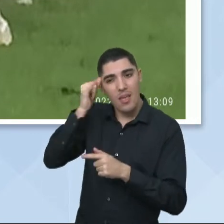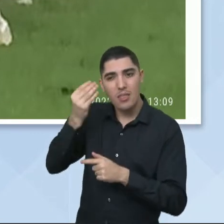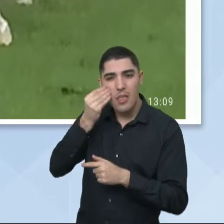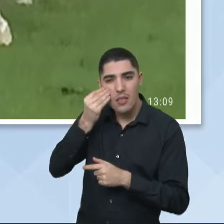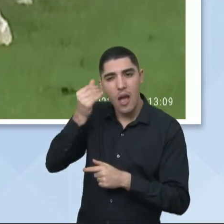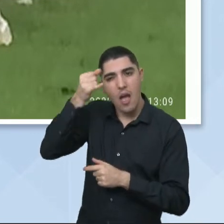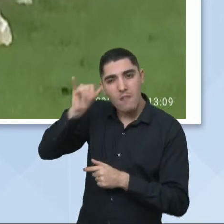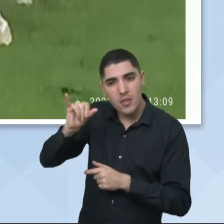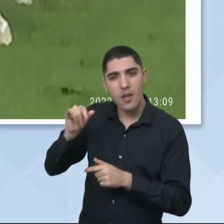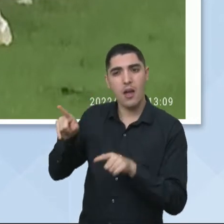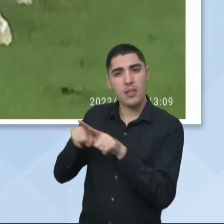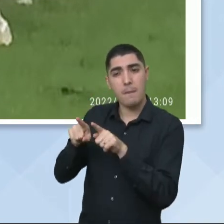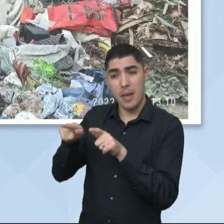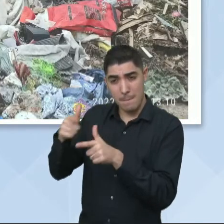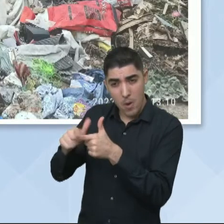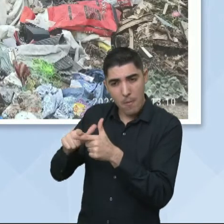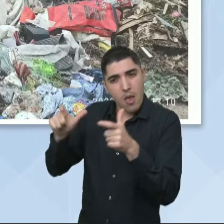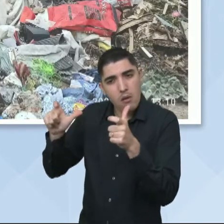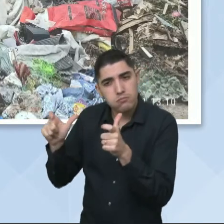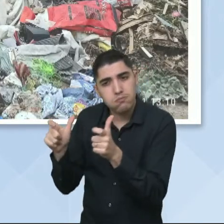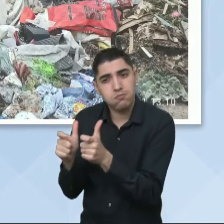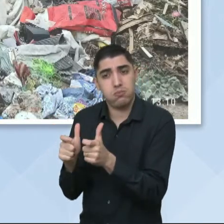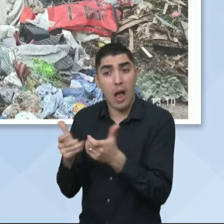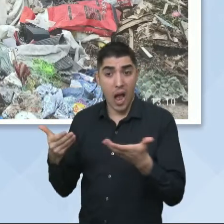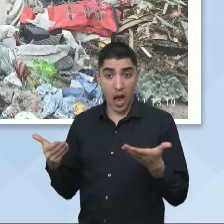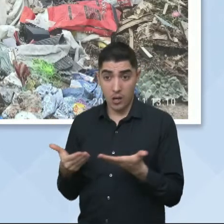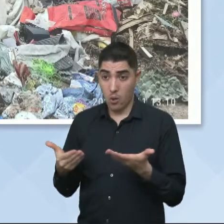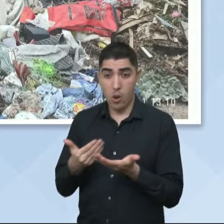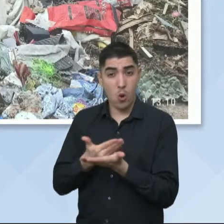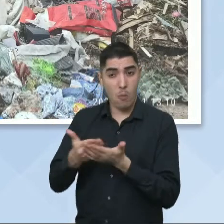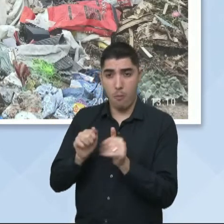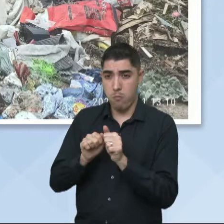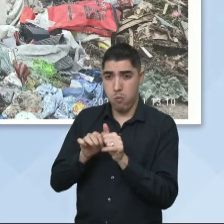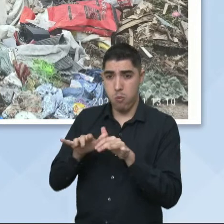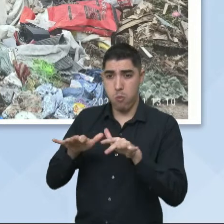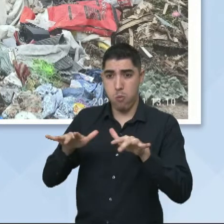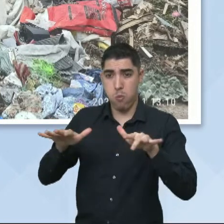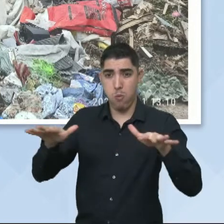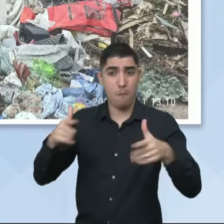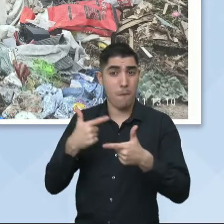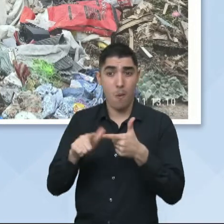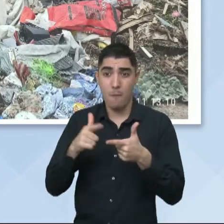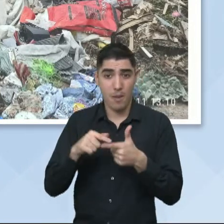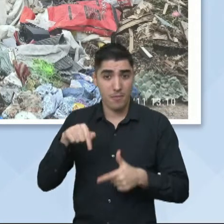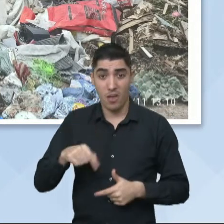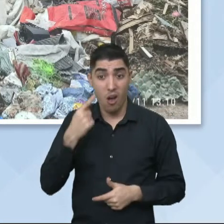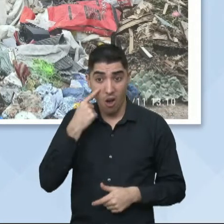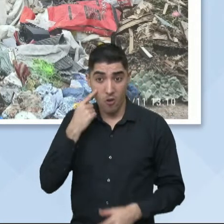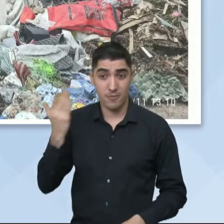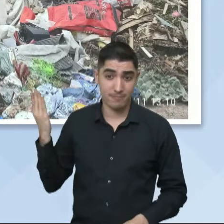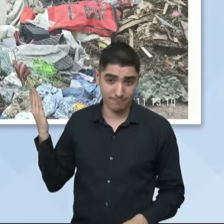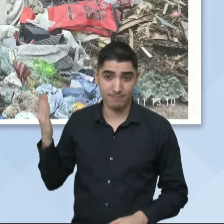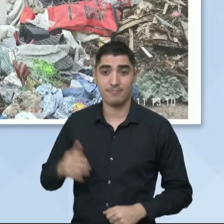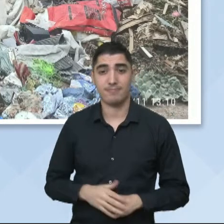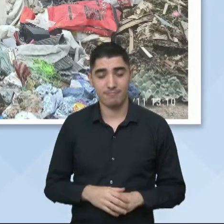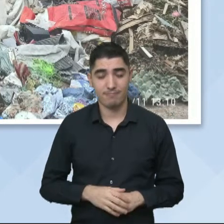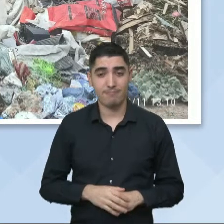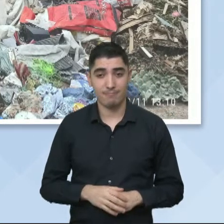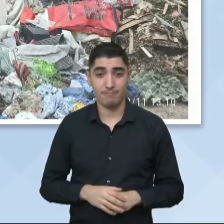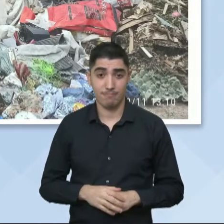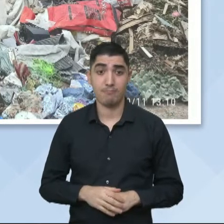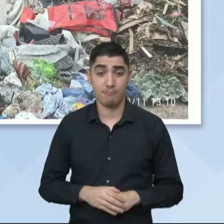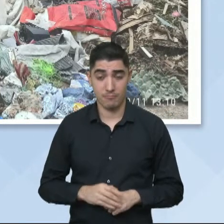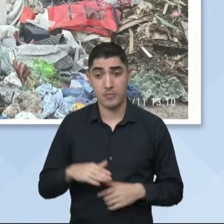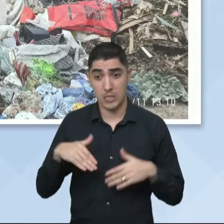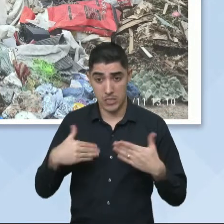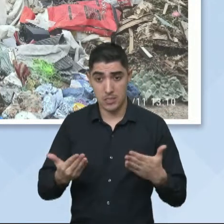o problema. Não contemporizar como fez, agravando o problema para a cidade. Está aí o resultado. Então, isso aqui é no